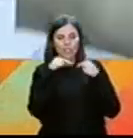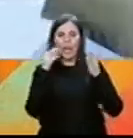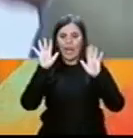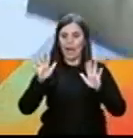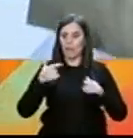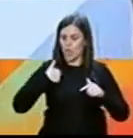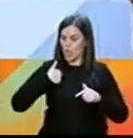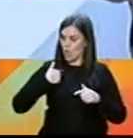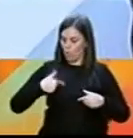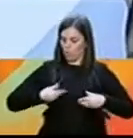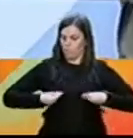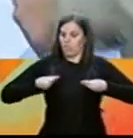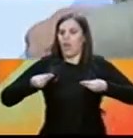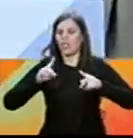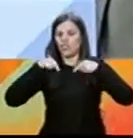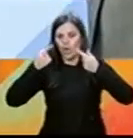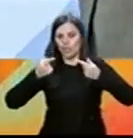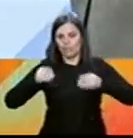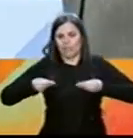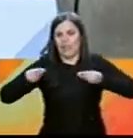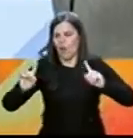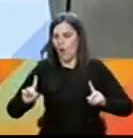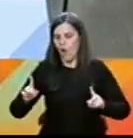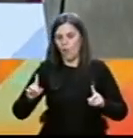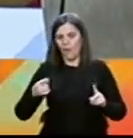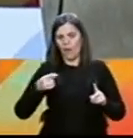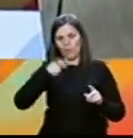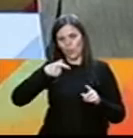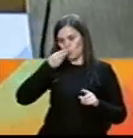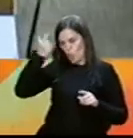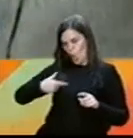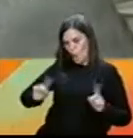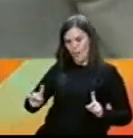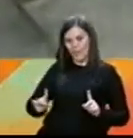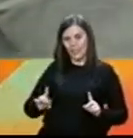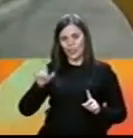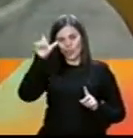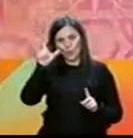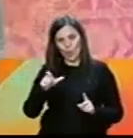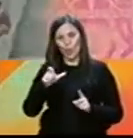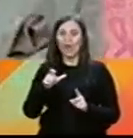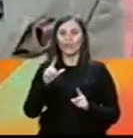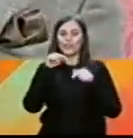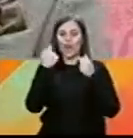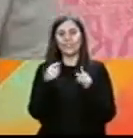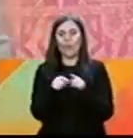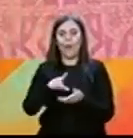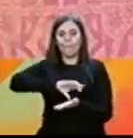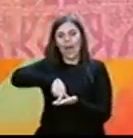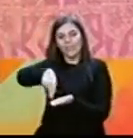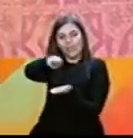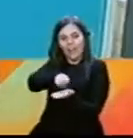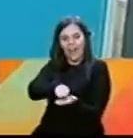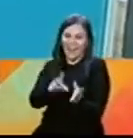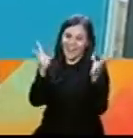Podíamos servir, vírgula, Jorge, vírgula. Dizias, Isabel. Já te estou a servir no prato, Jorge. Sim. Traz-me